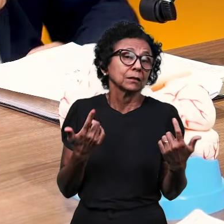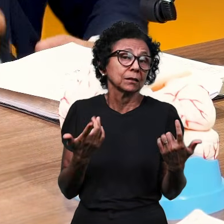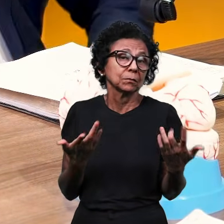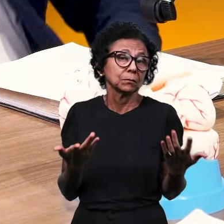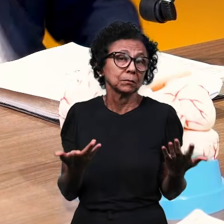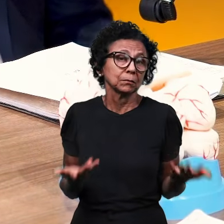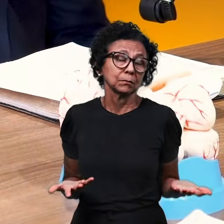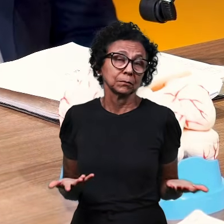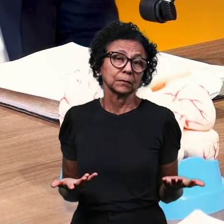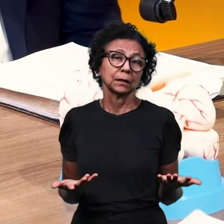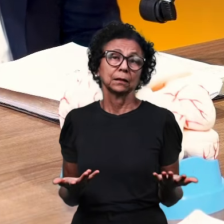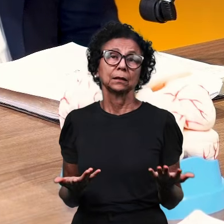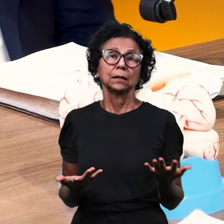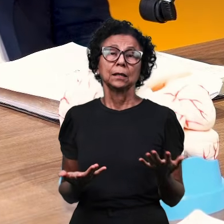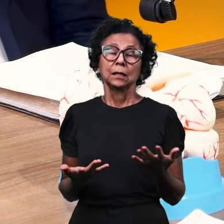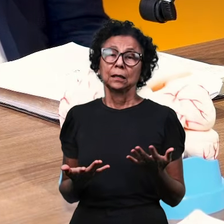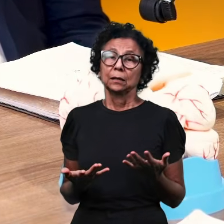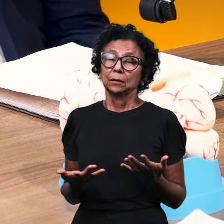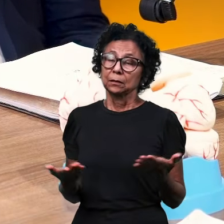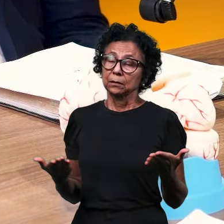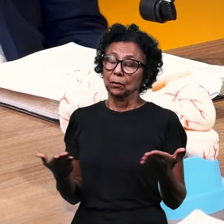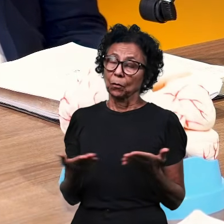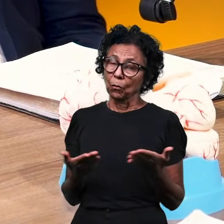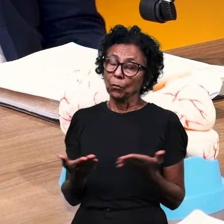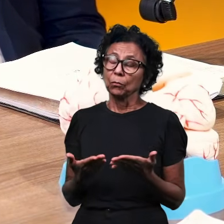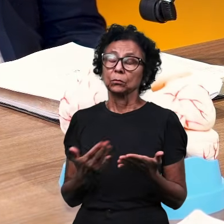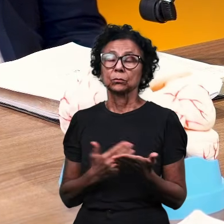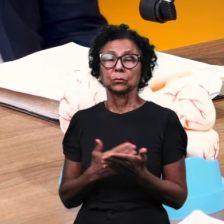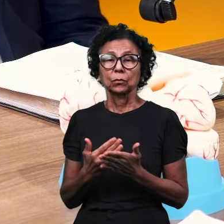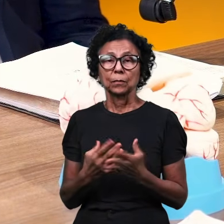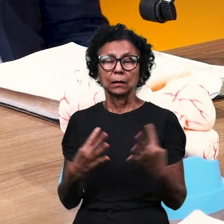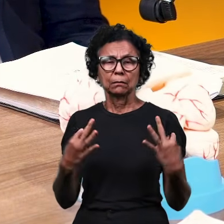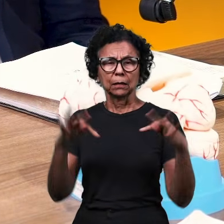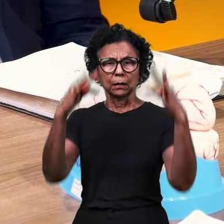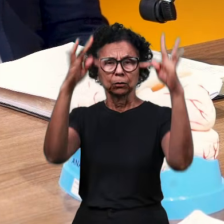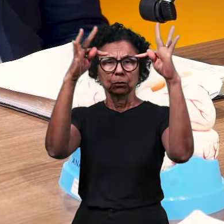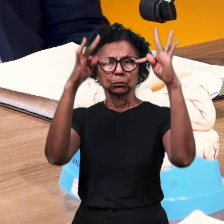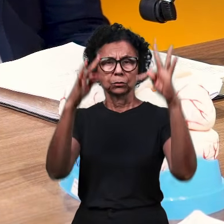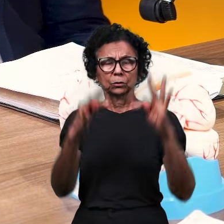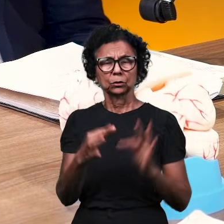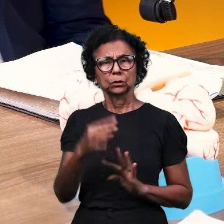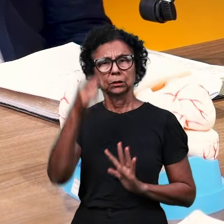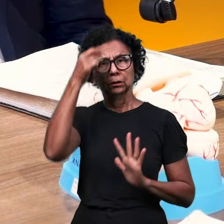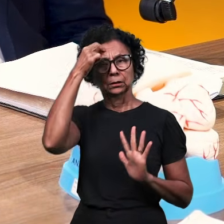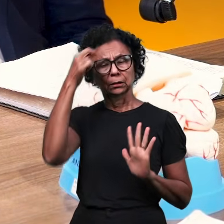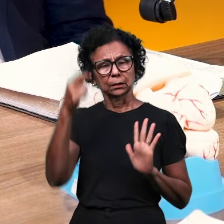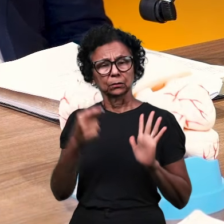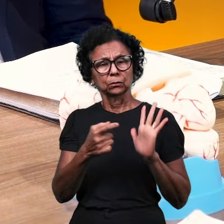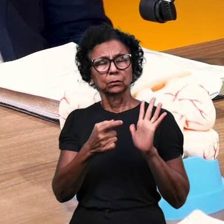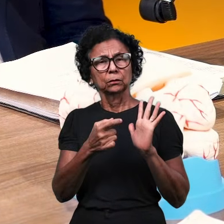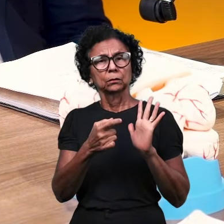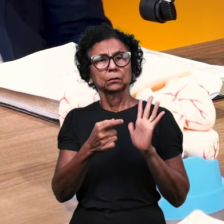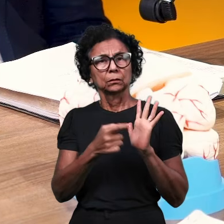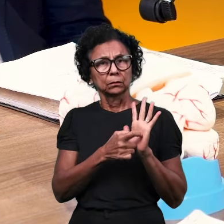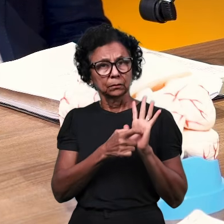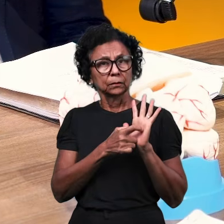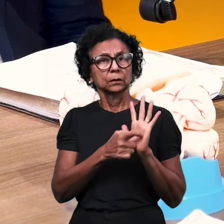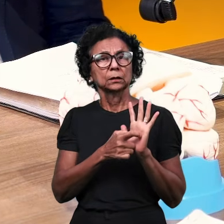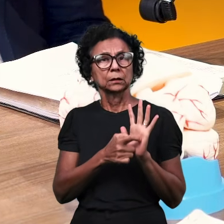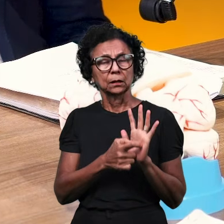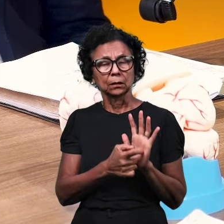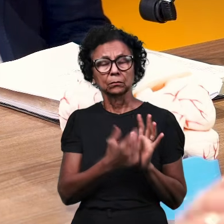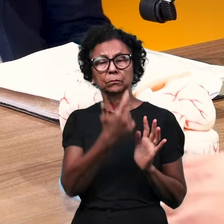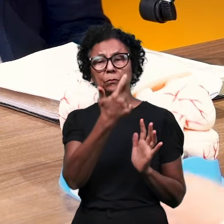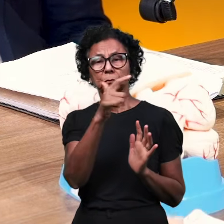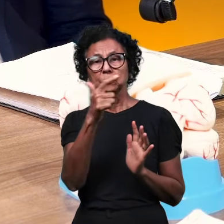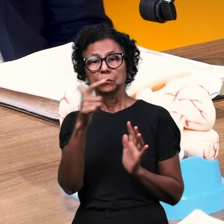começa a despontar a área de tecnologia, principalmente na inteligência artificial, na engenharia de software. Então, tudo isso vai